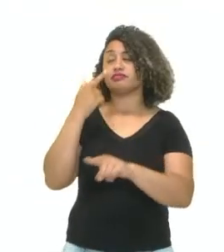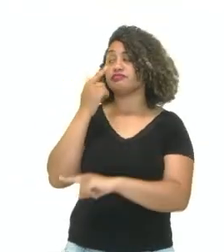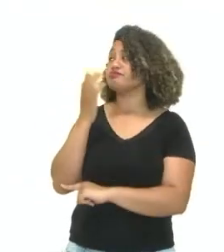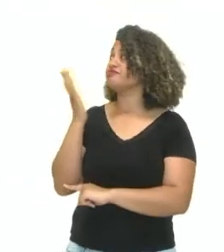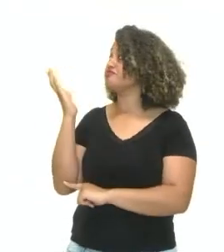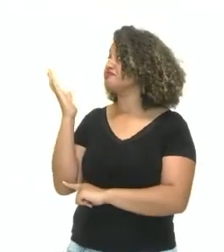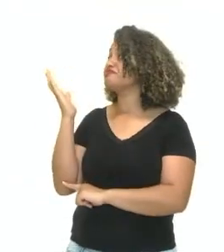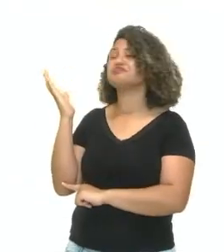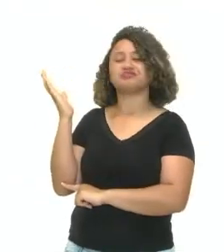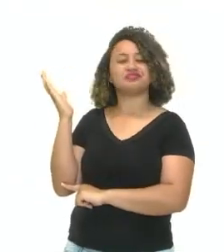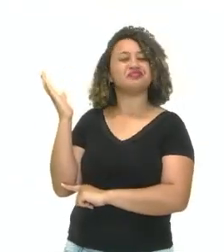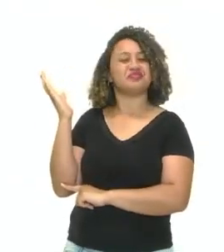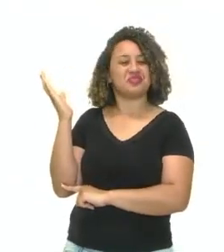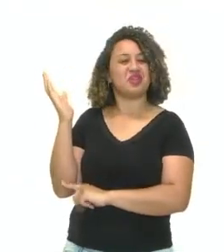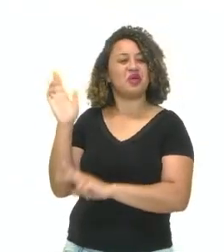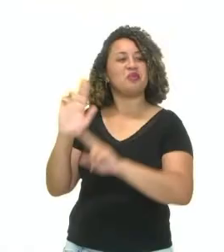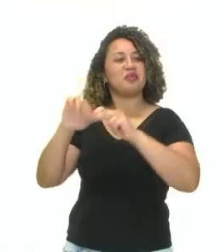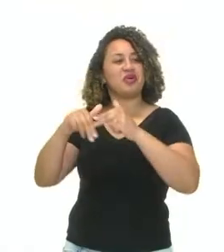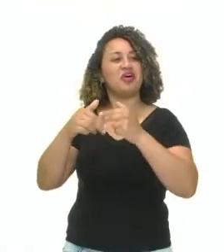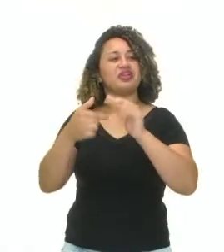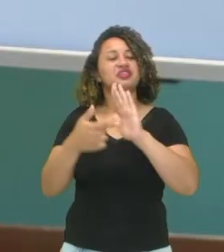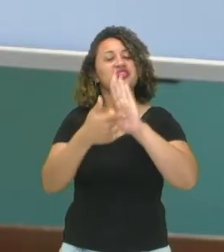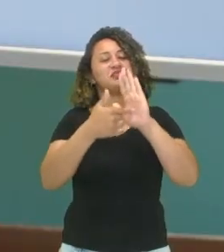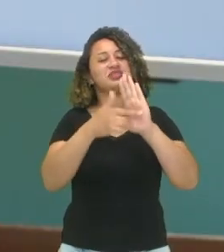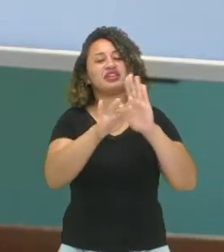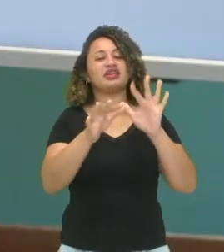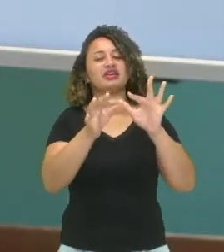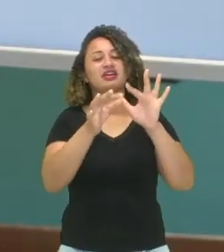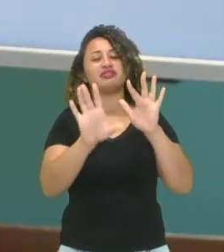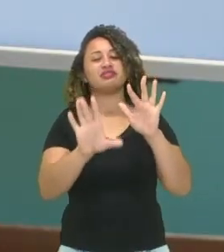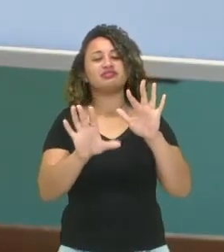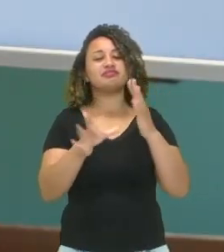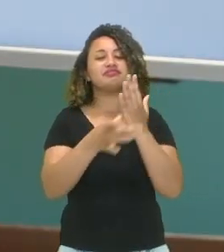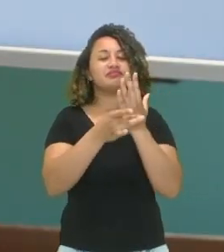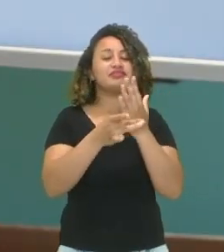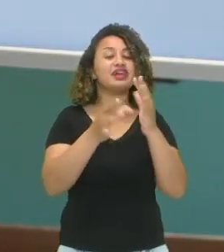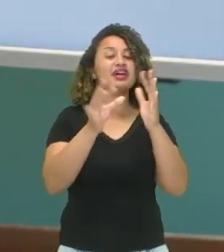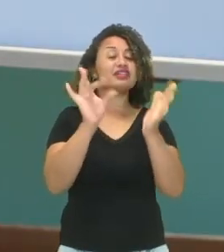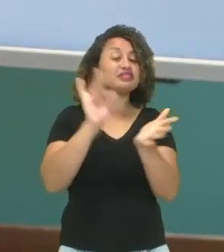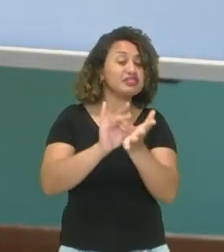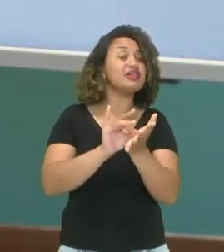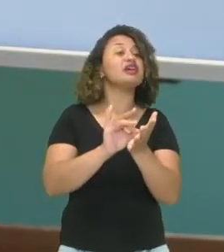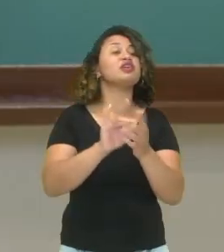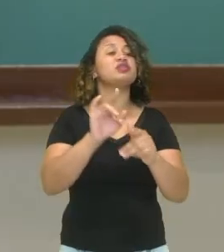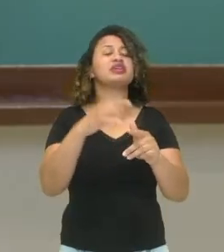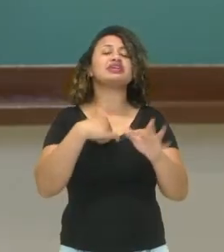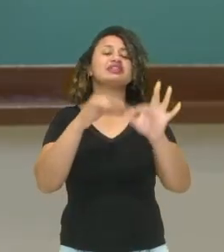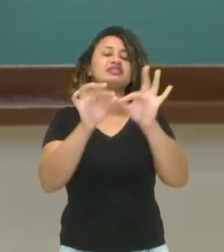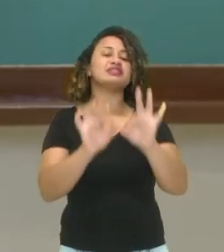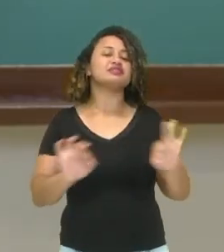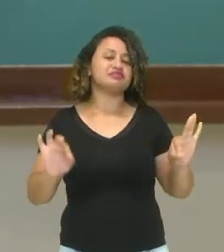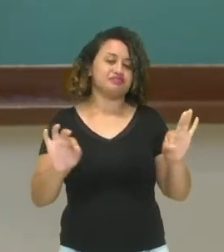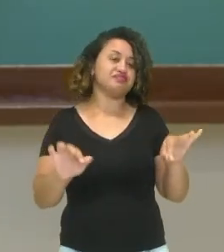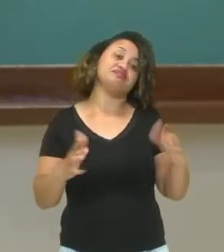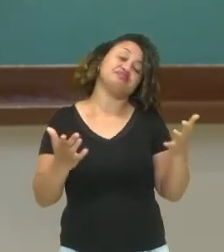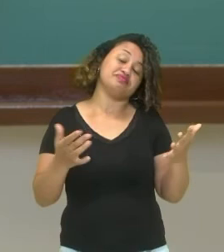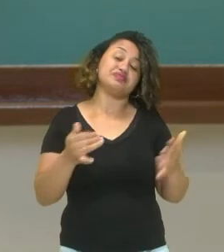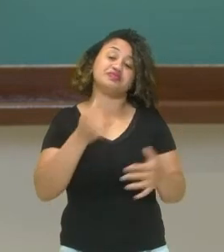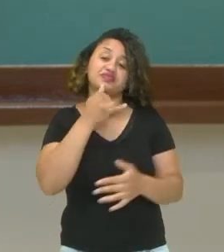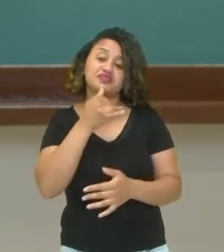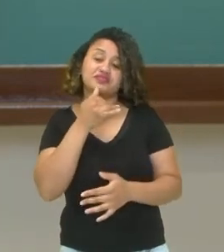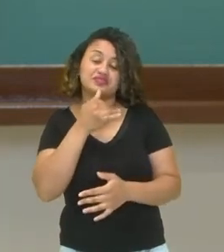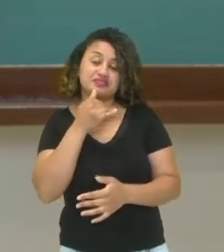pelo seu caráter realista, a simplicidade do sertanejo brasileiro. Tá? Infelizmente, Almeida Júnior acabou falecendo